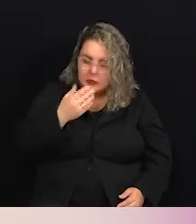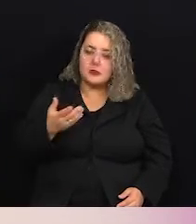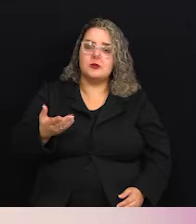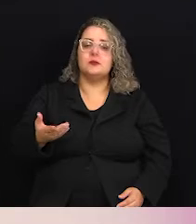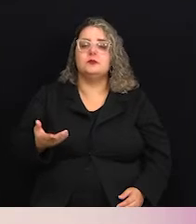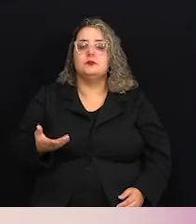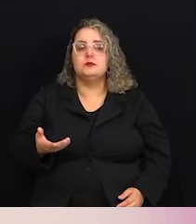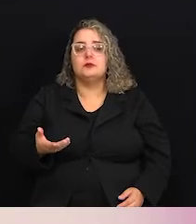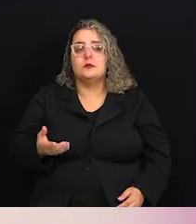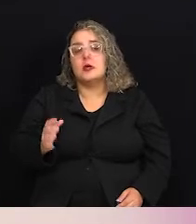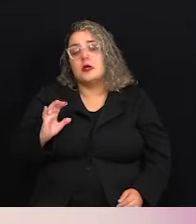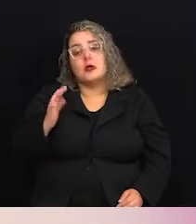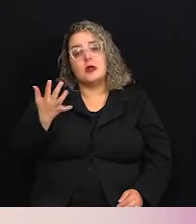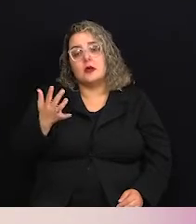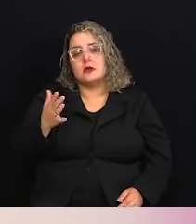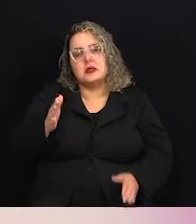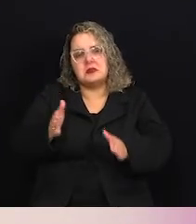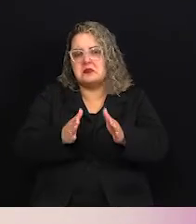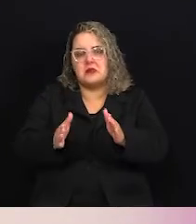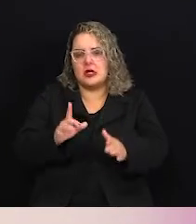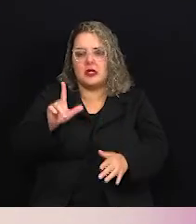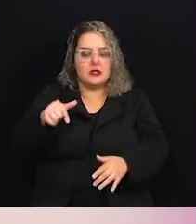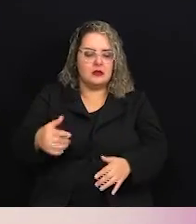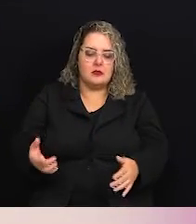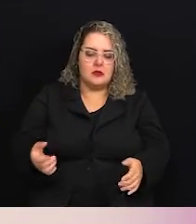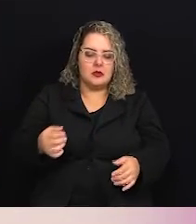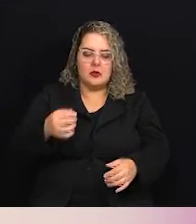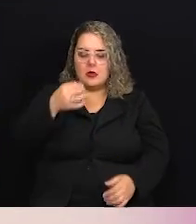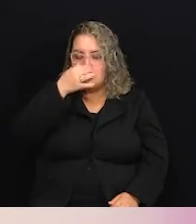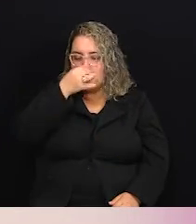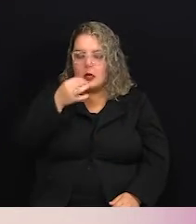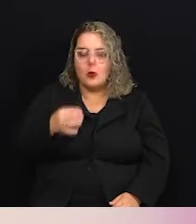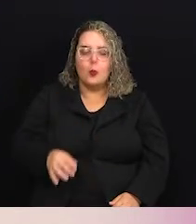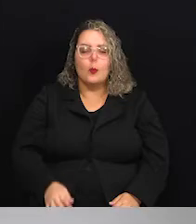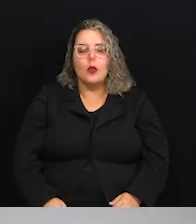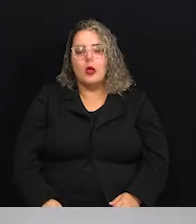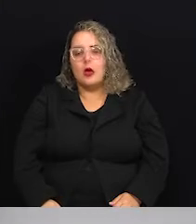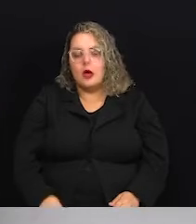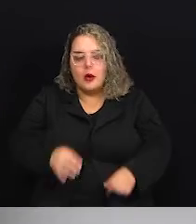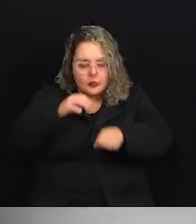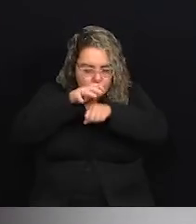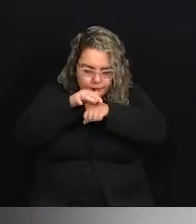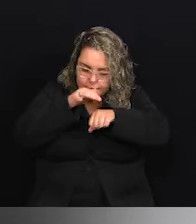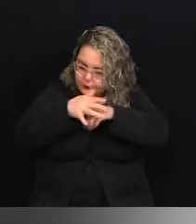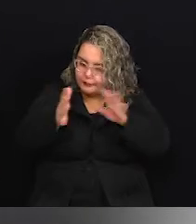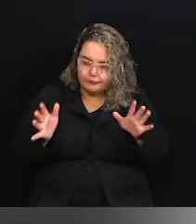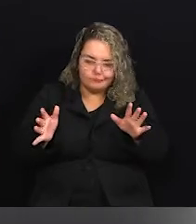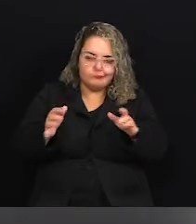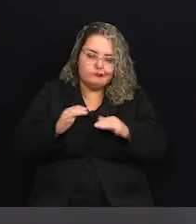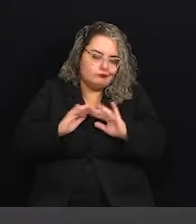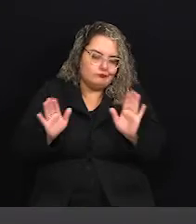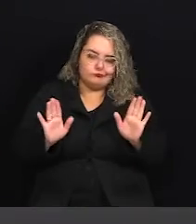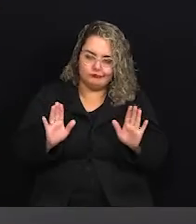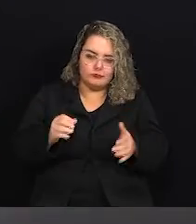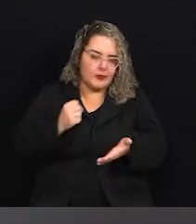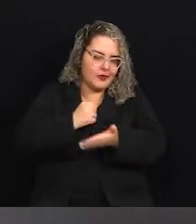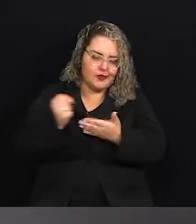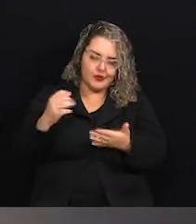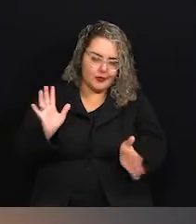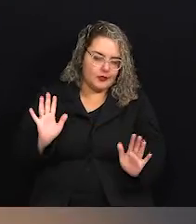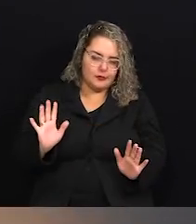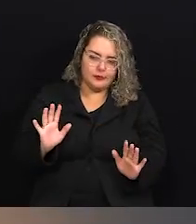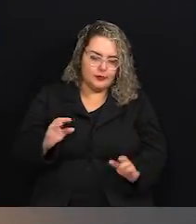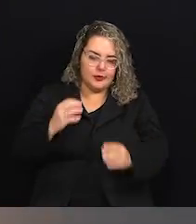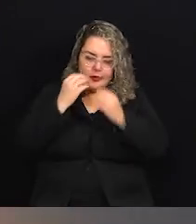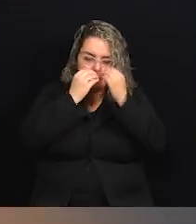do outro. Mas isso acontece em pouco tempo. Logo, logo já o nariz já está entupido, já está tudo inflamado e aí